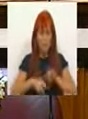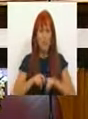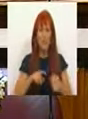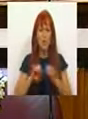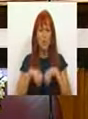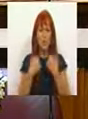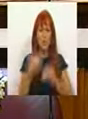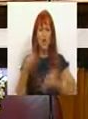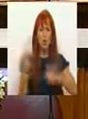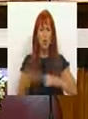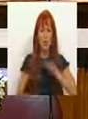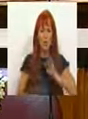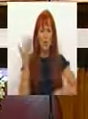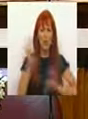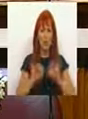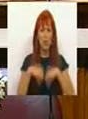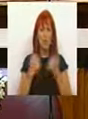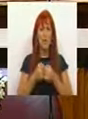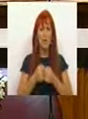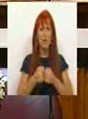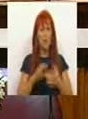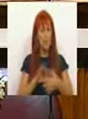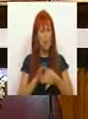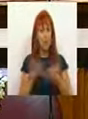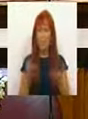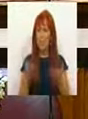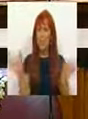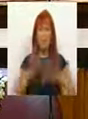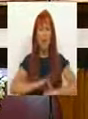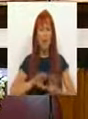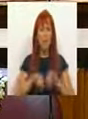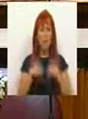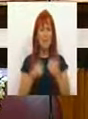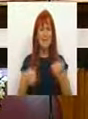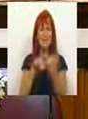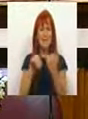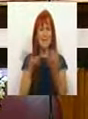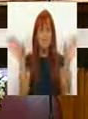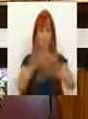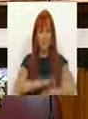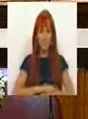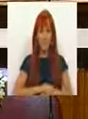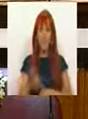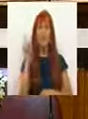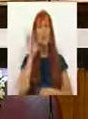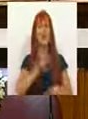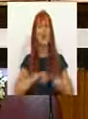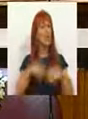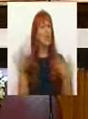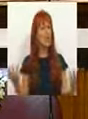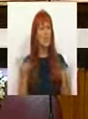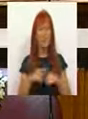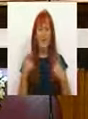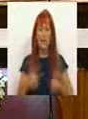de uma sociedade mais justa, uma sociedade mais solidária e uma sociedade mais igual. Senhoras e senhores